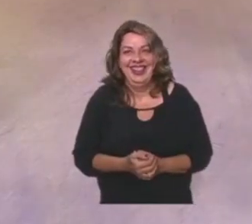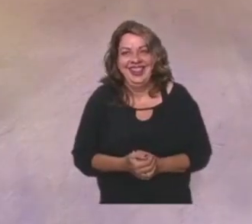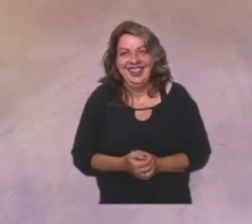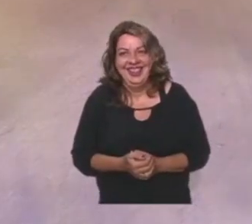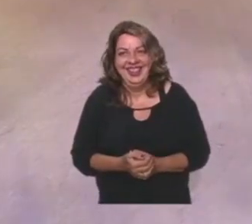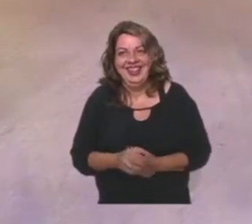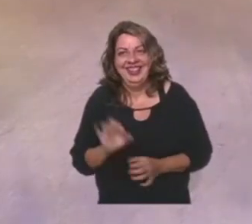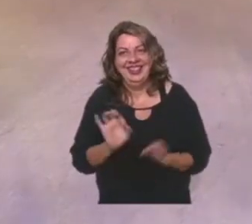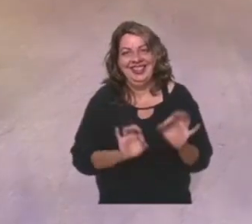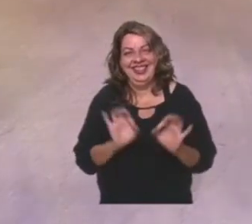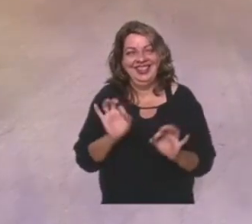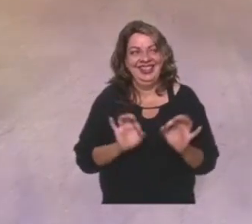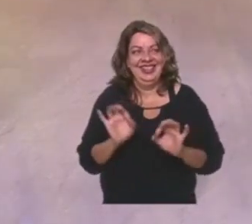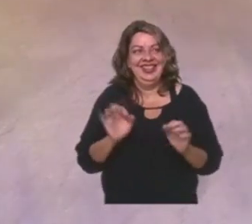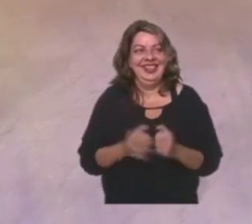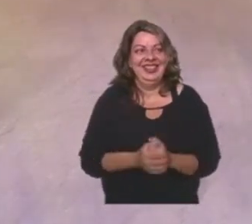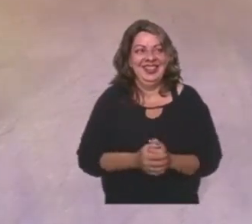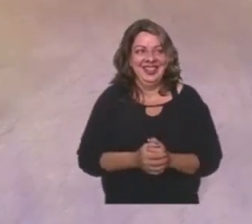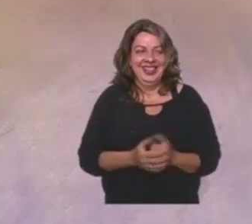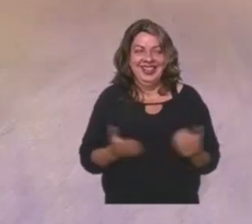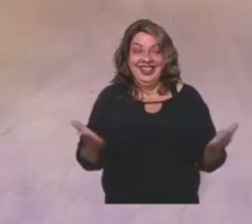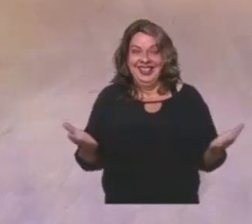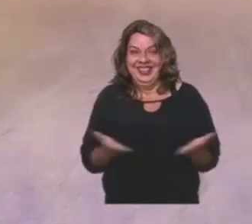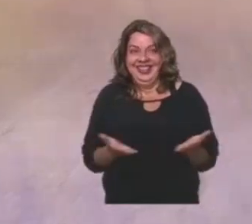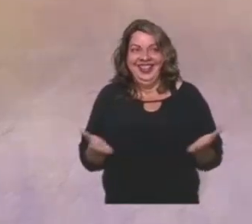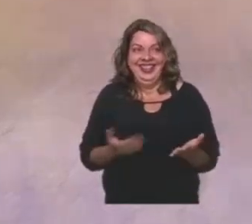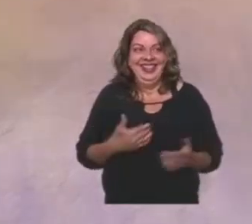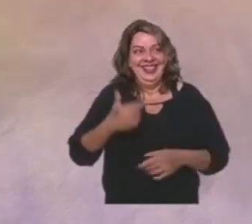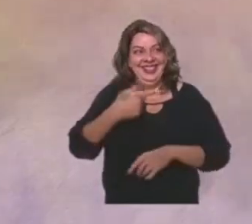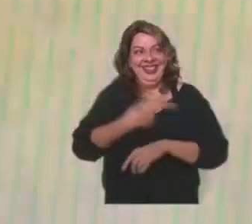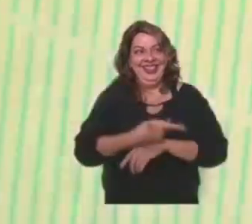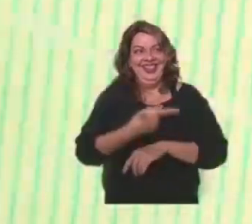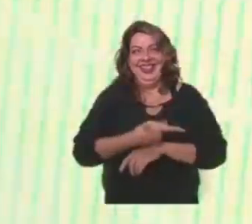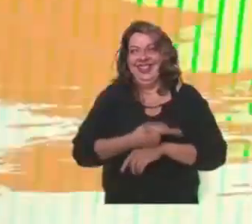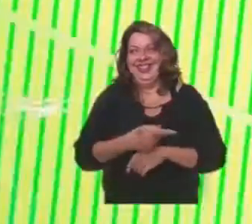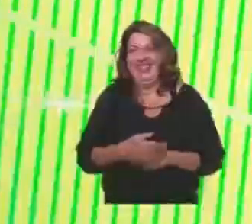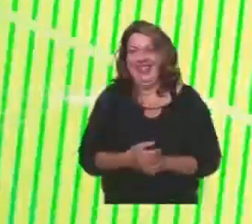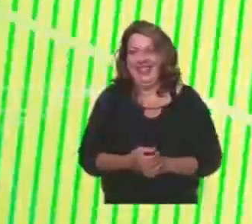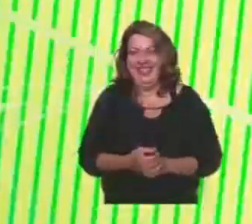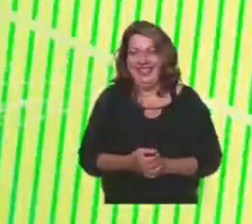Tá preparado? Então, solta a vinheta. Começou o segundo prêmio.